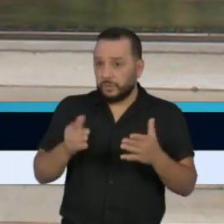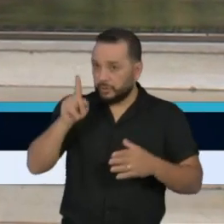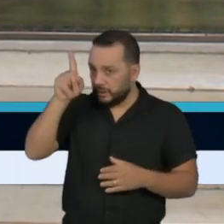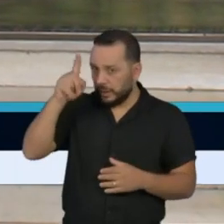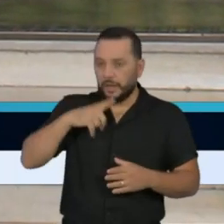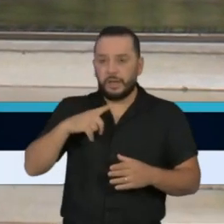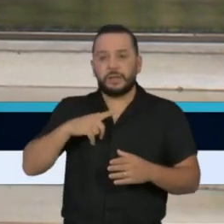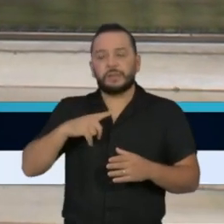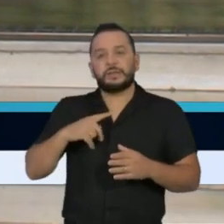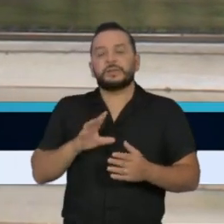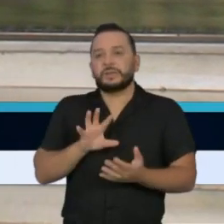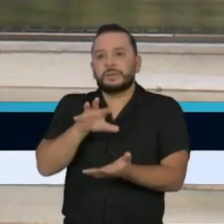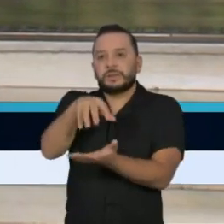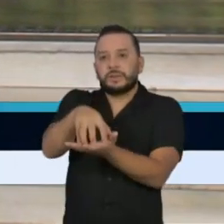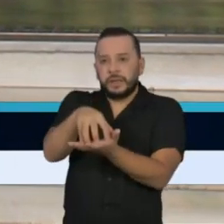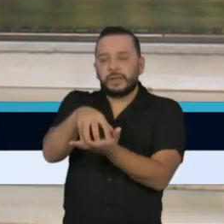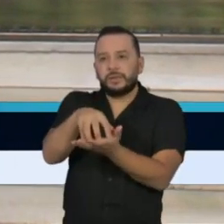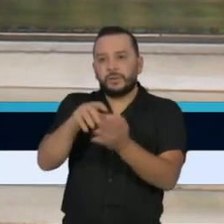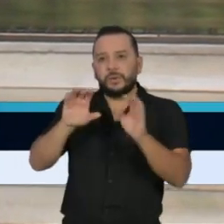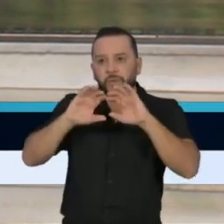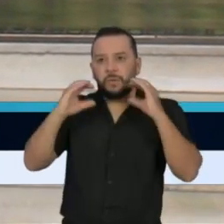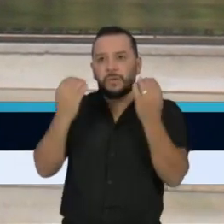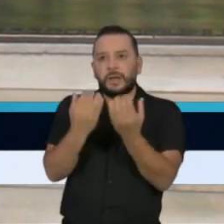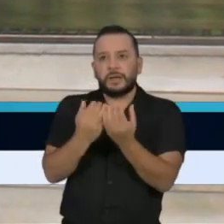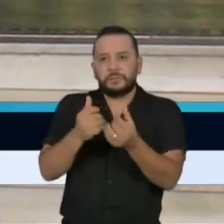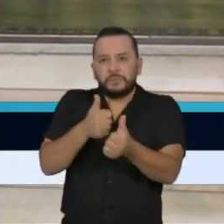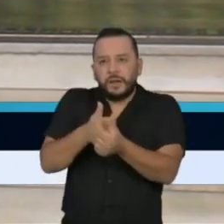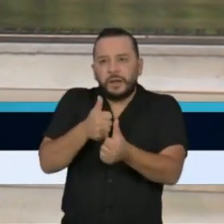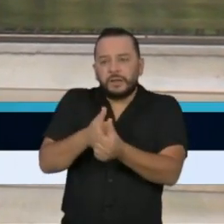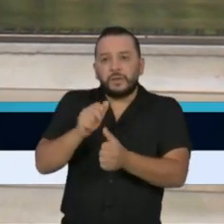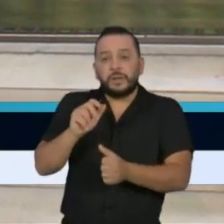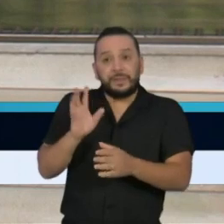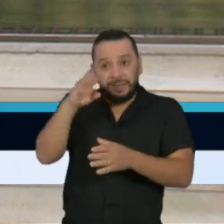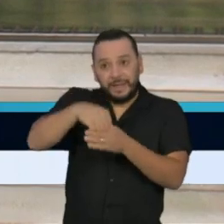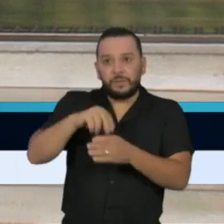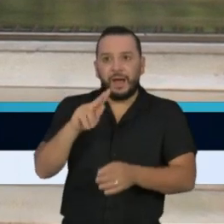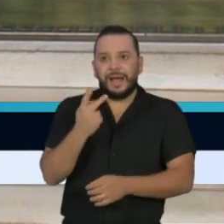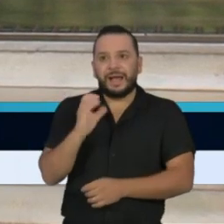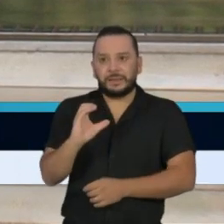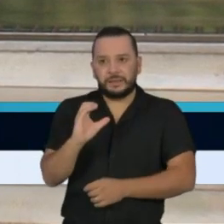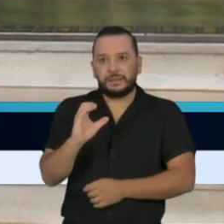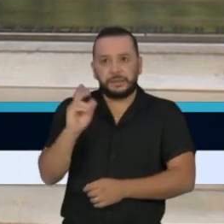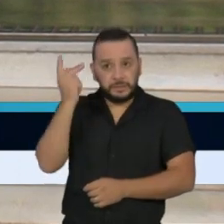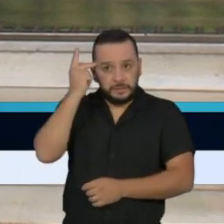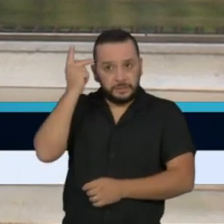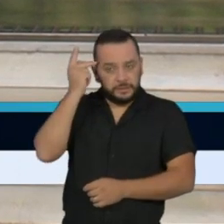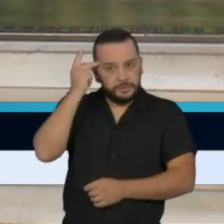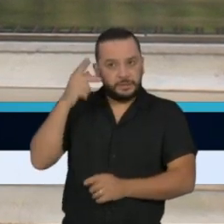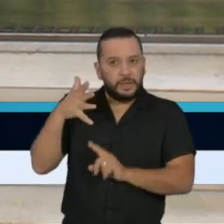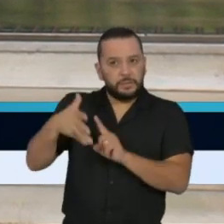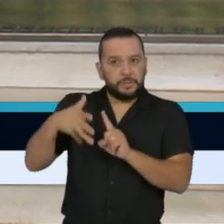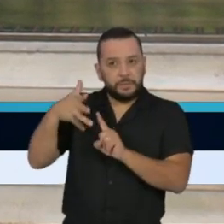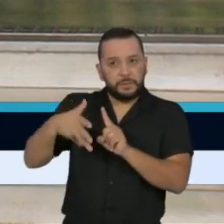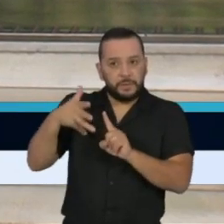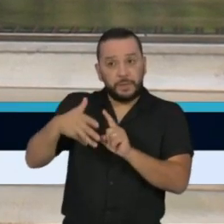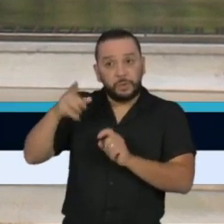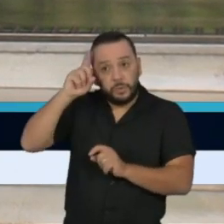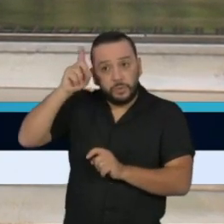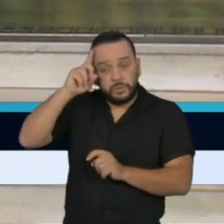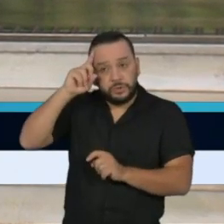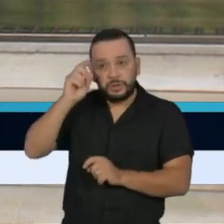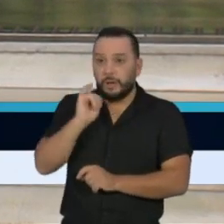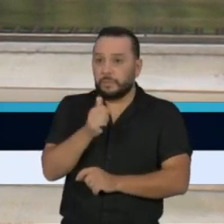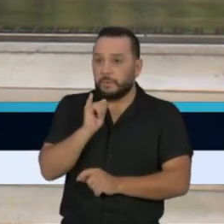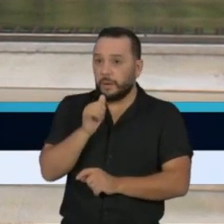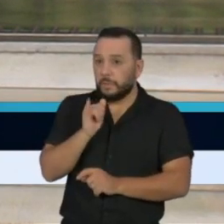de Convenções Rebouças, que faz parte do complexo do Hospital das Clínicas, aqui em São Paulo, e isso ocorrerá diariamente